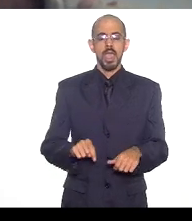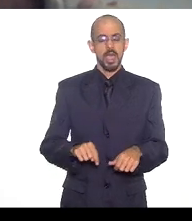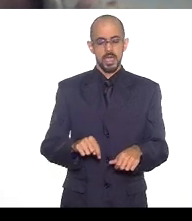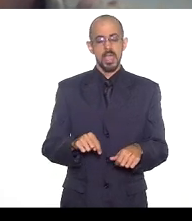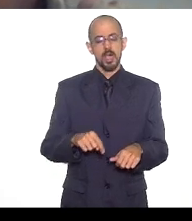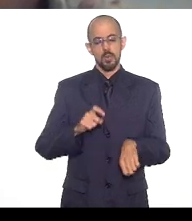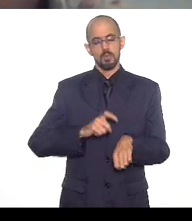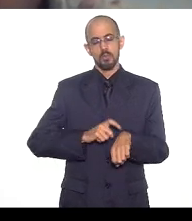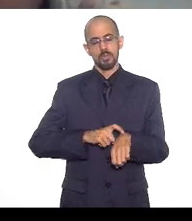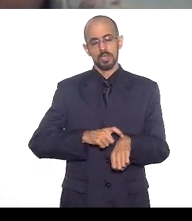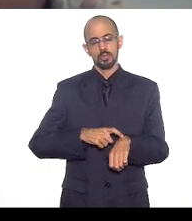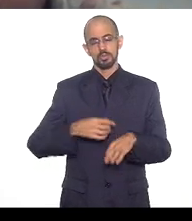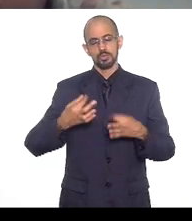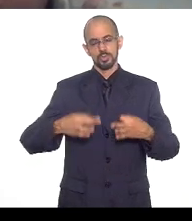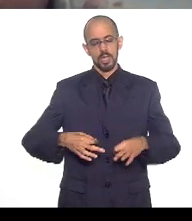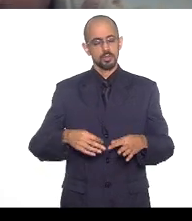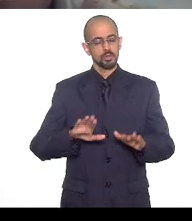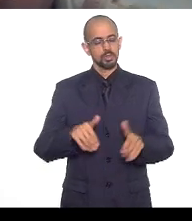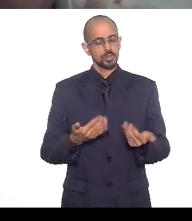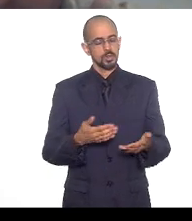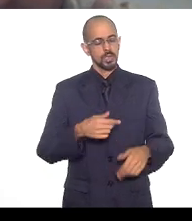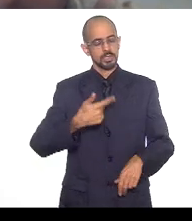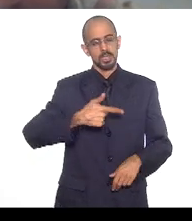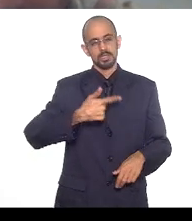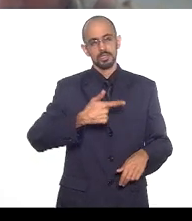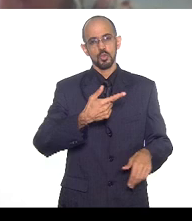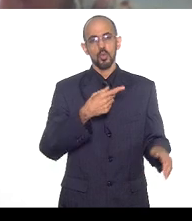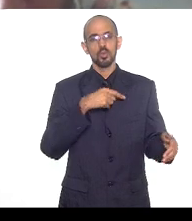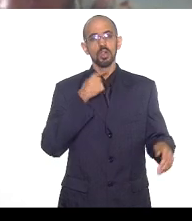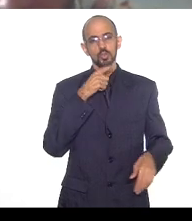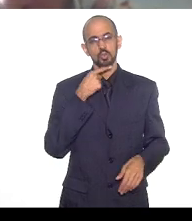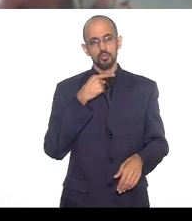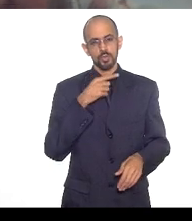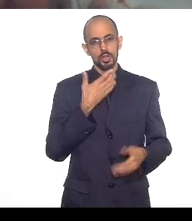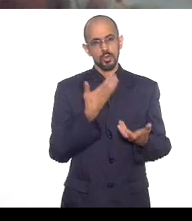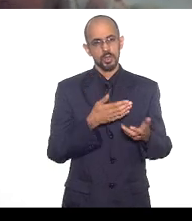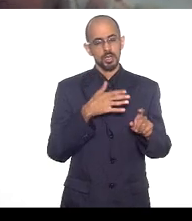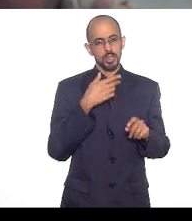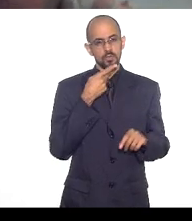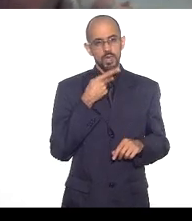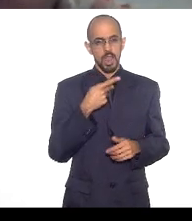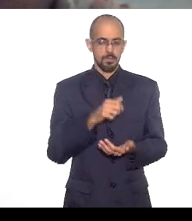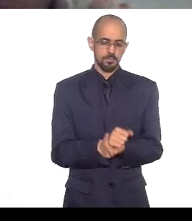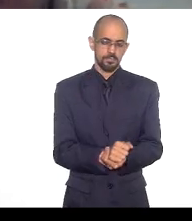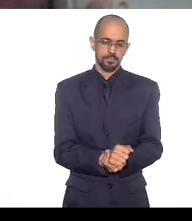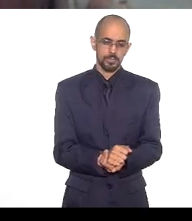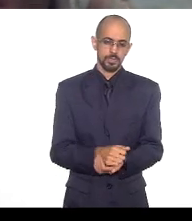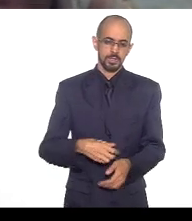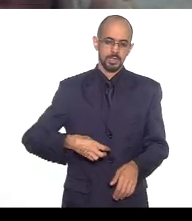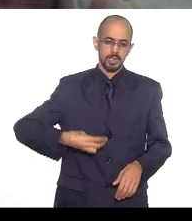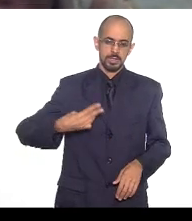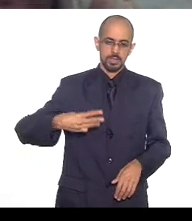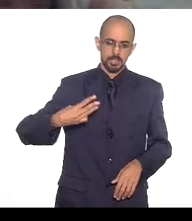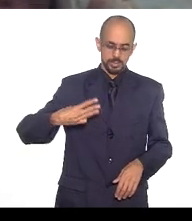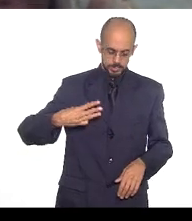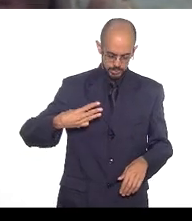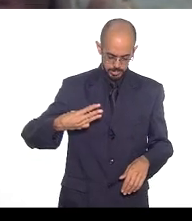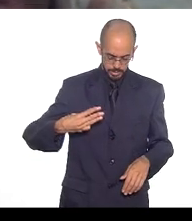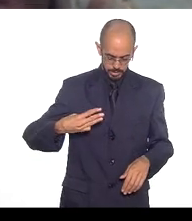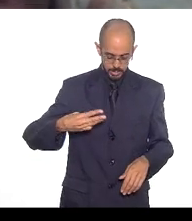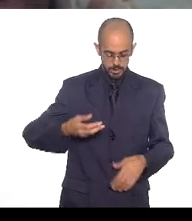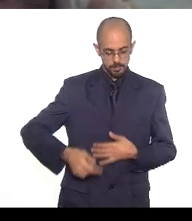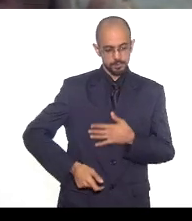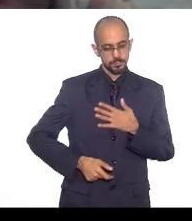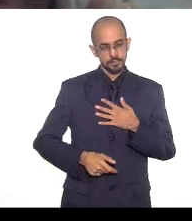adequado, né? Então, era essa a segunda observação que eu queria fazer. E a terceira